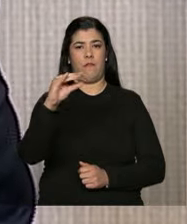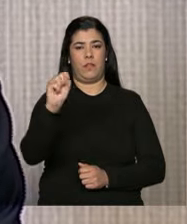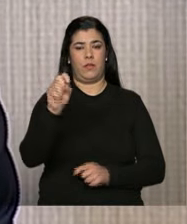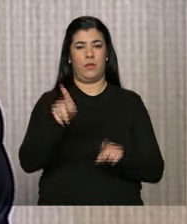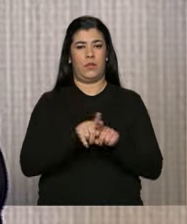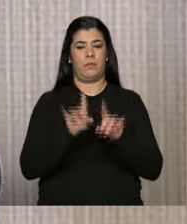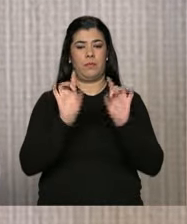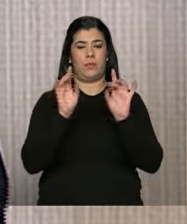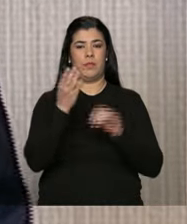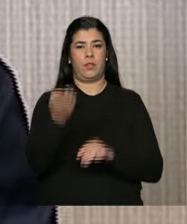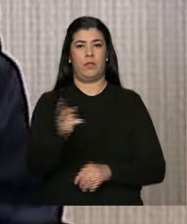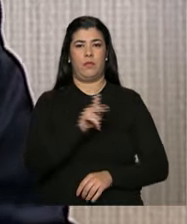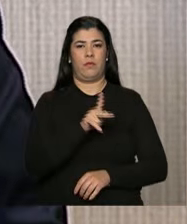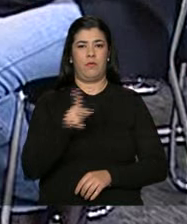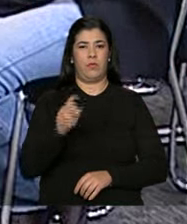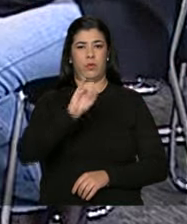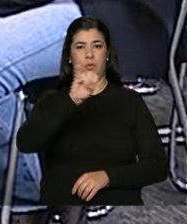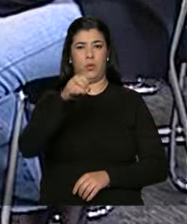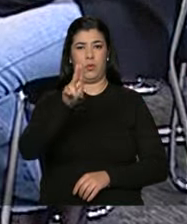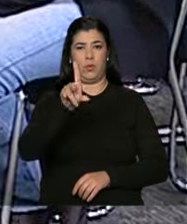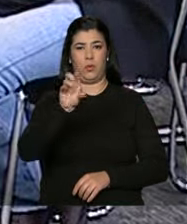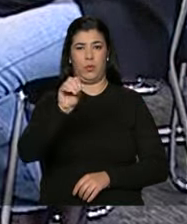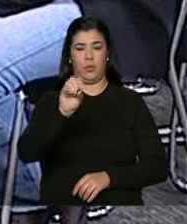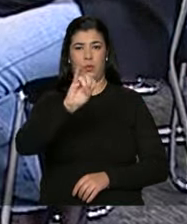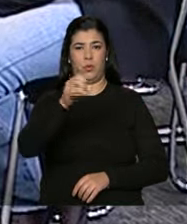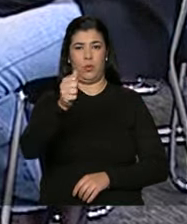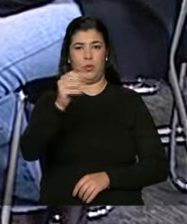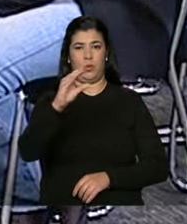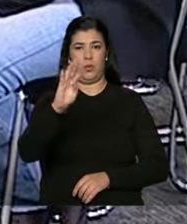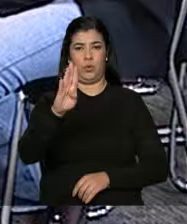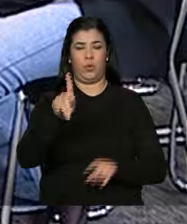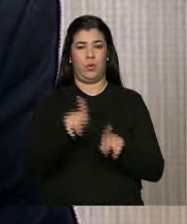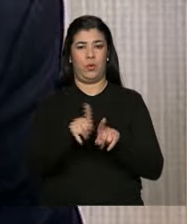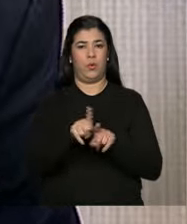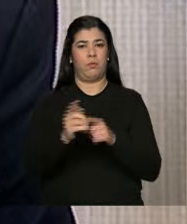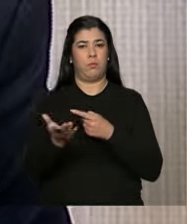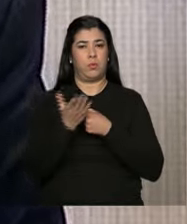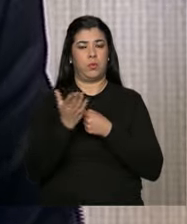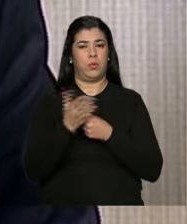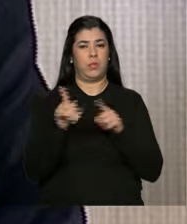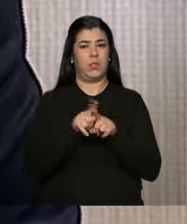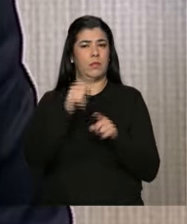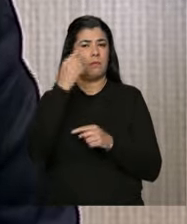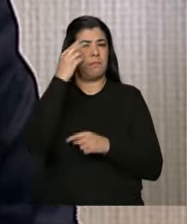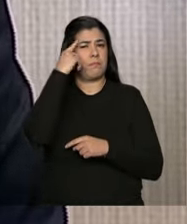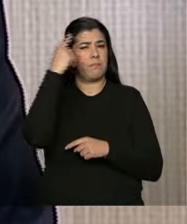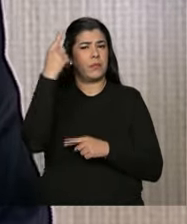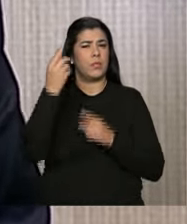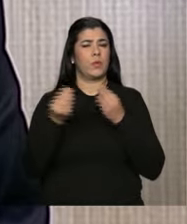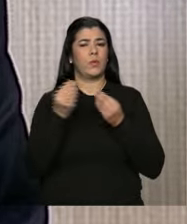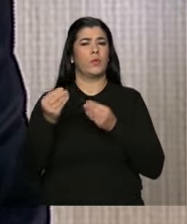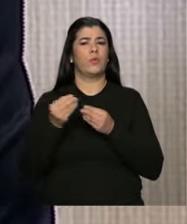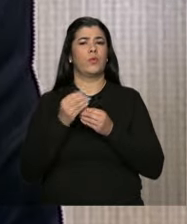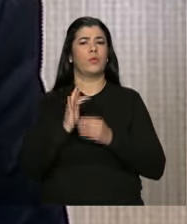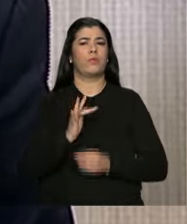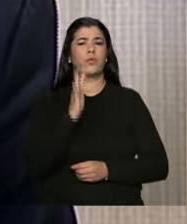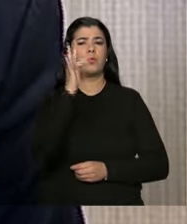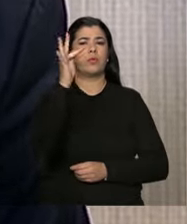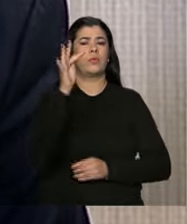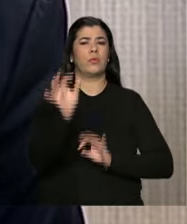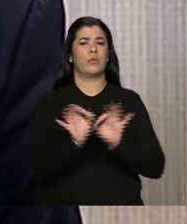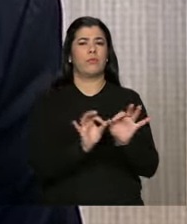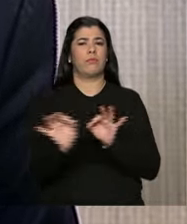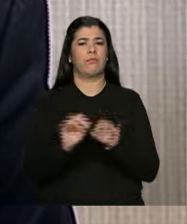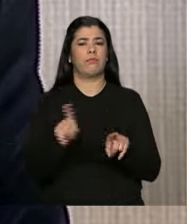especialmente o professor Júlio Jacobo, que tá nos inspirando, né, a a a pensar as diretrizes e